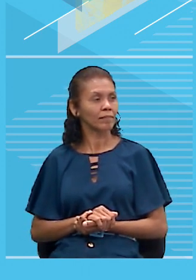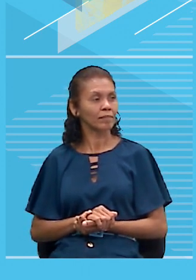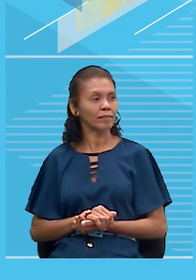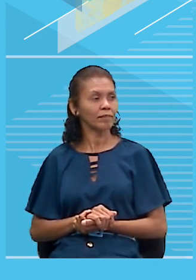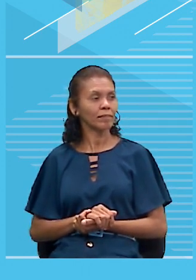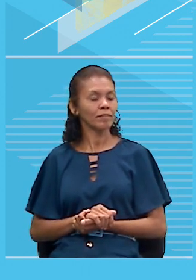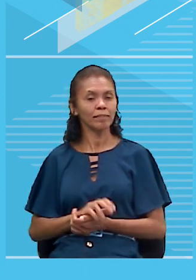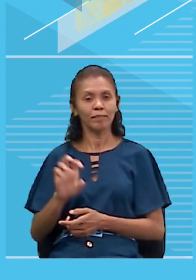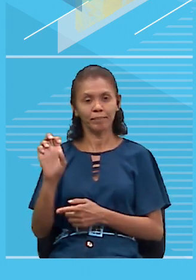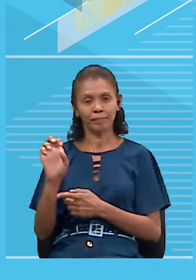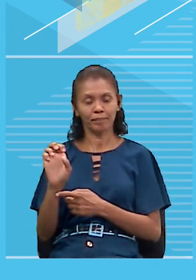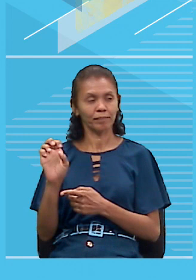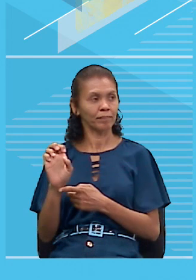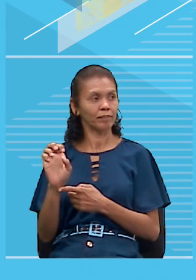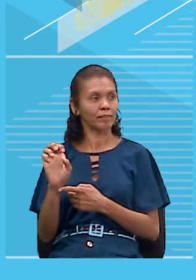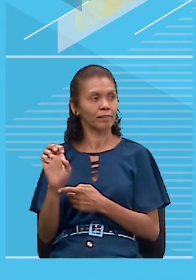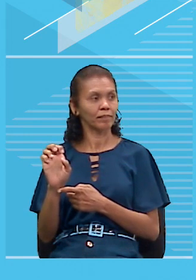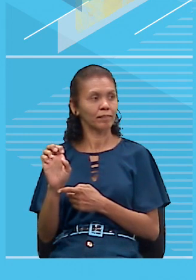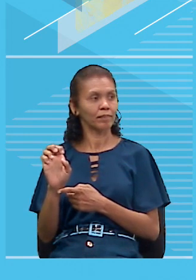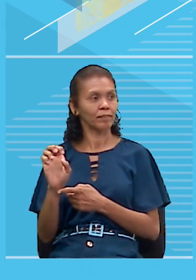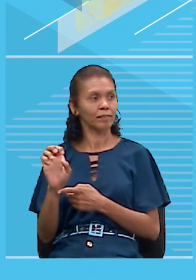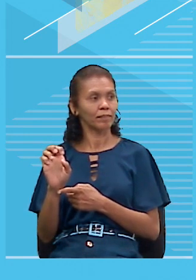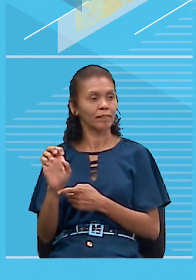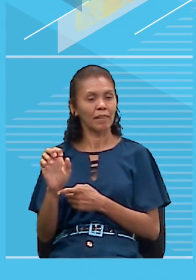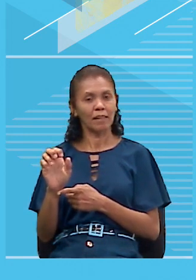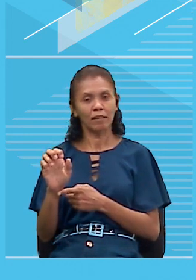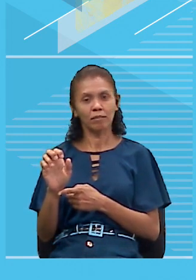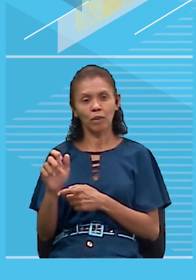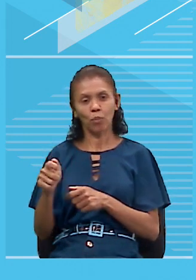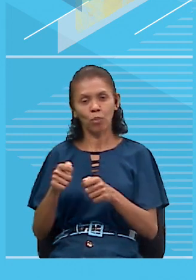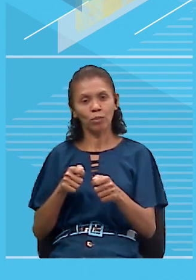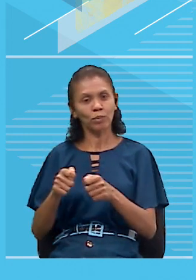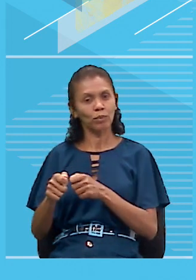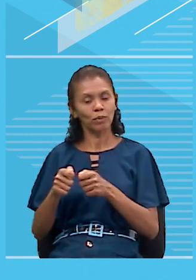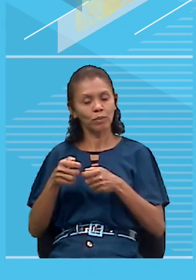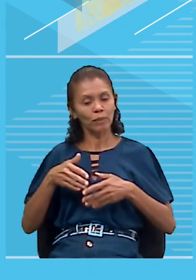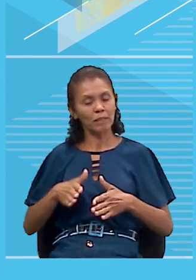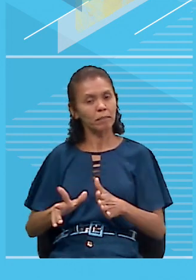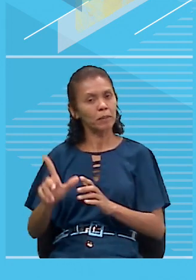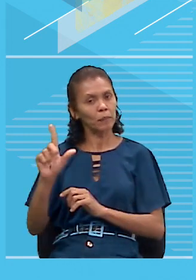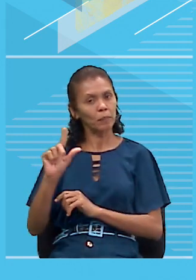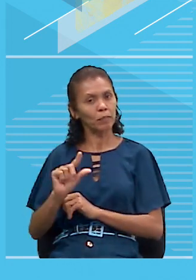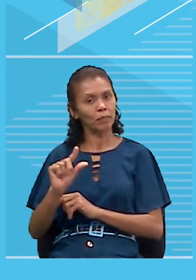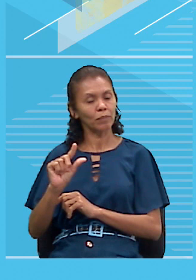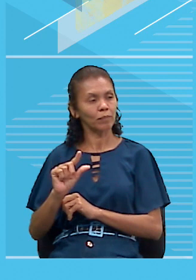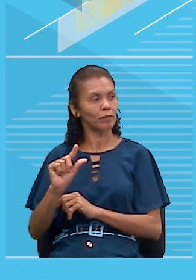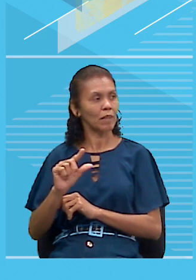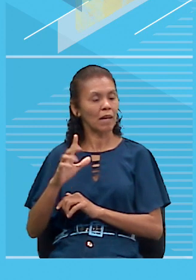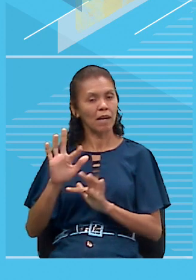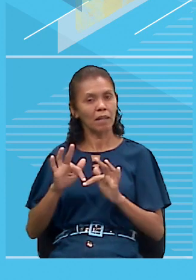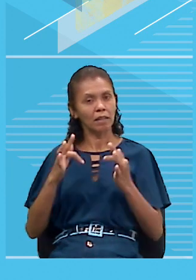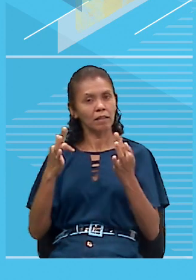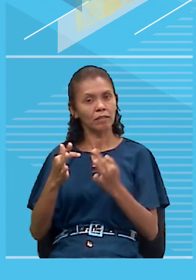fecundidade pouquíssimo controle da natalidade galera média de filhos das famílias